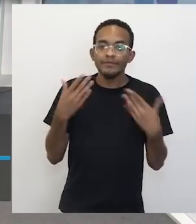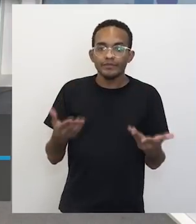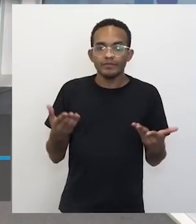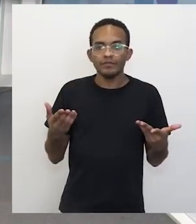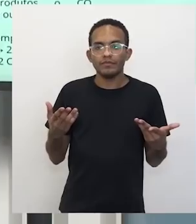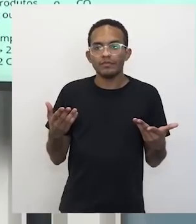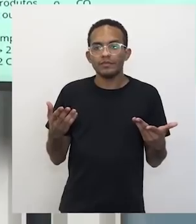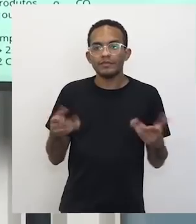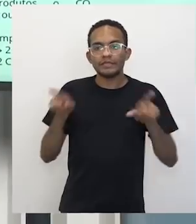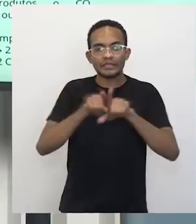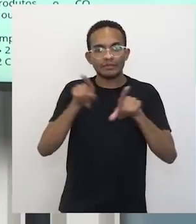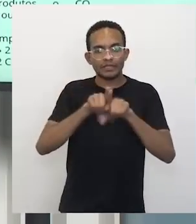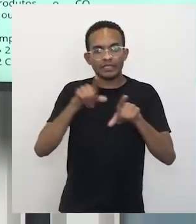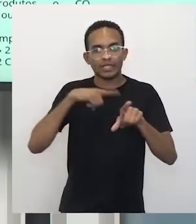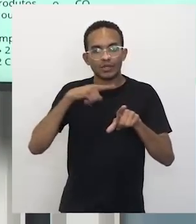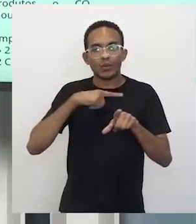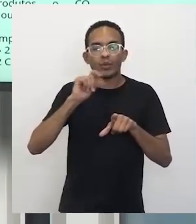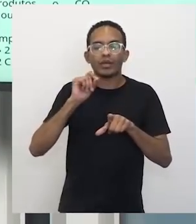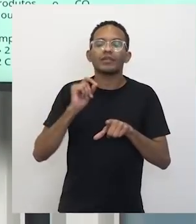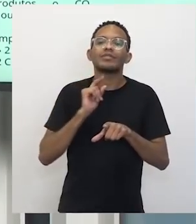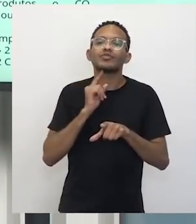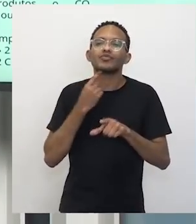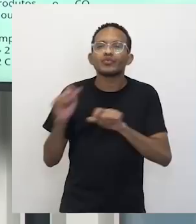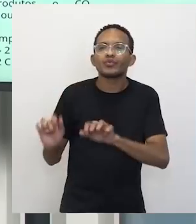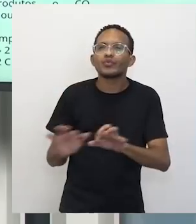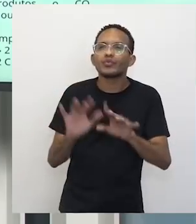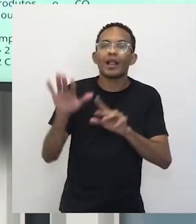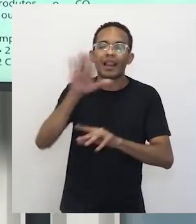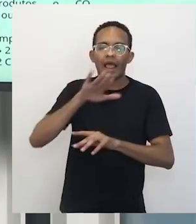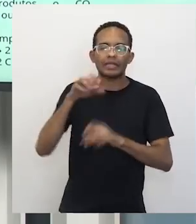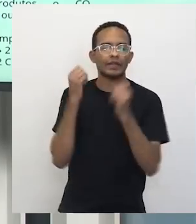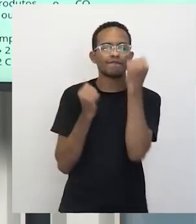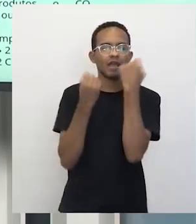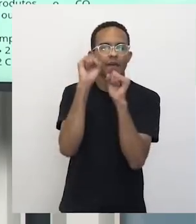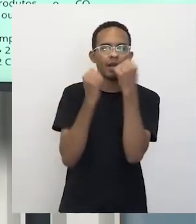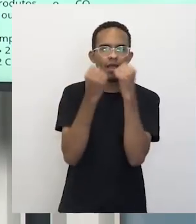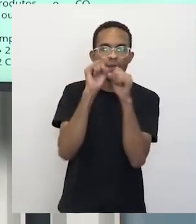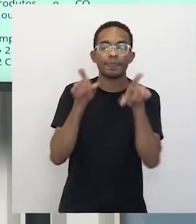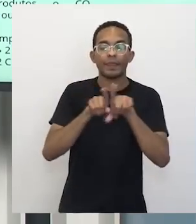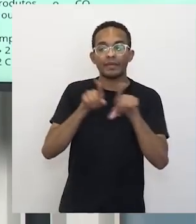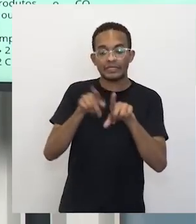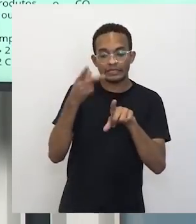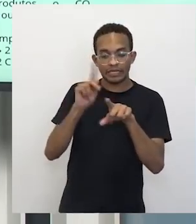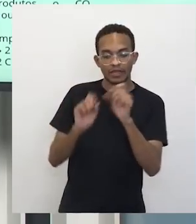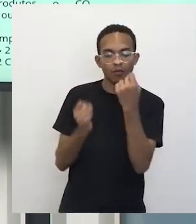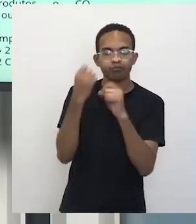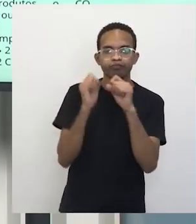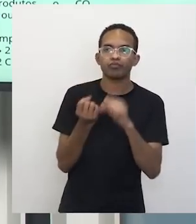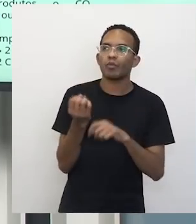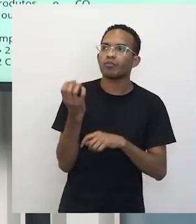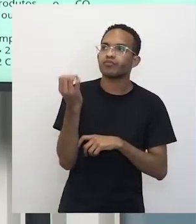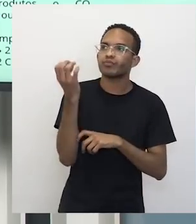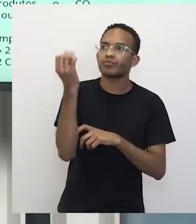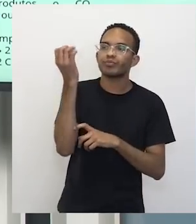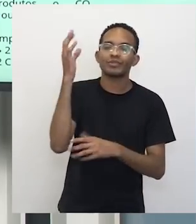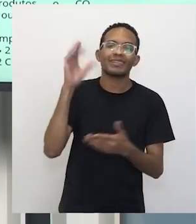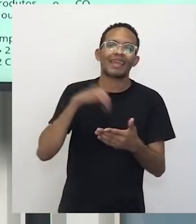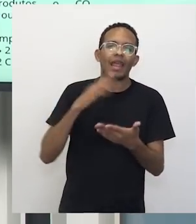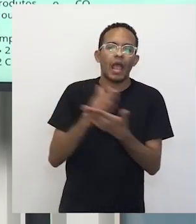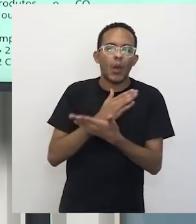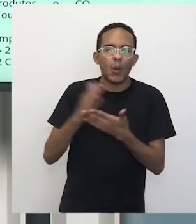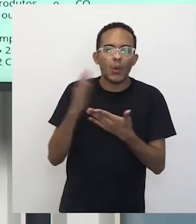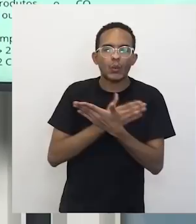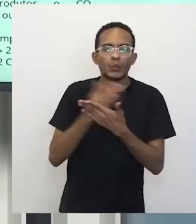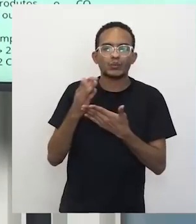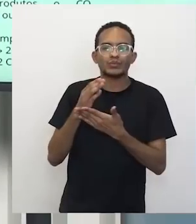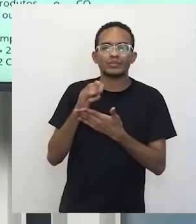eu tenho também a fumaça que sai das indústrias. Às vezes, nessa combustão, também saem alguns gases que